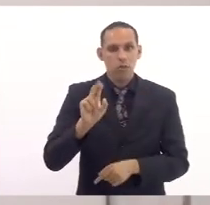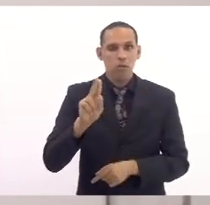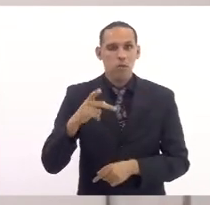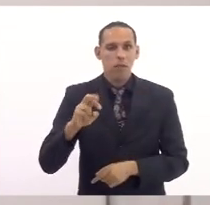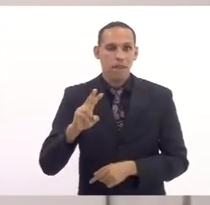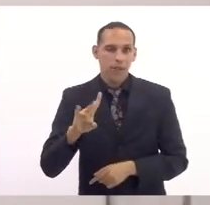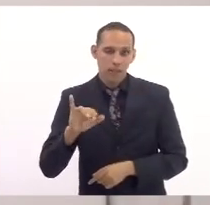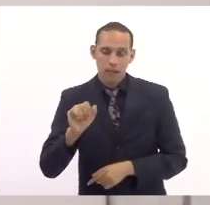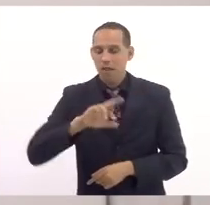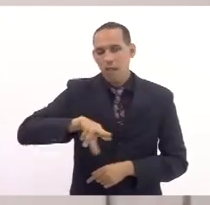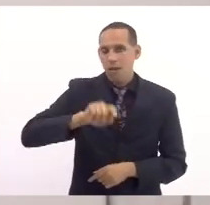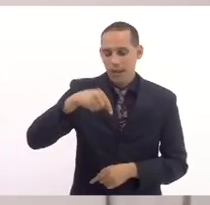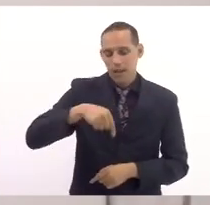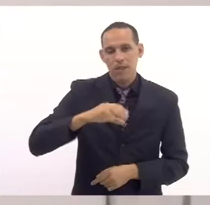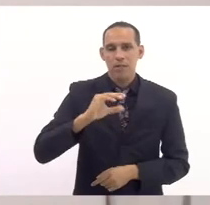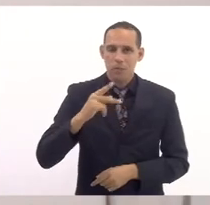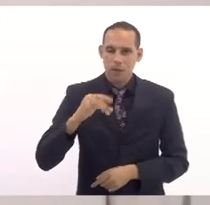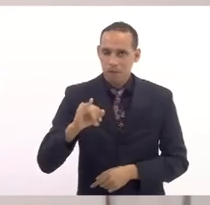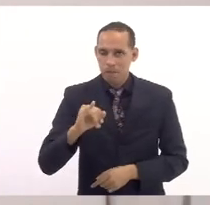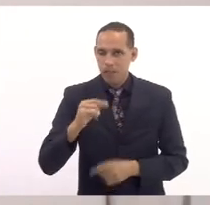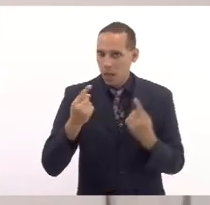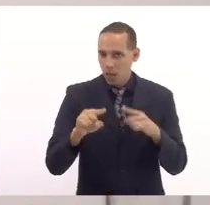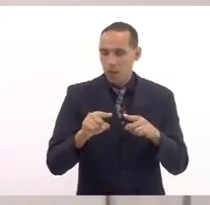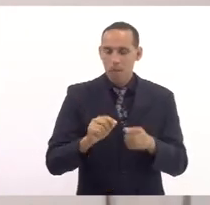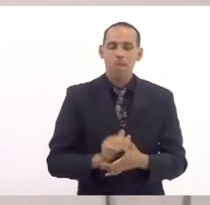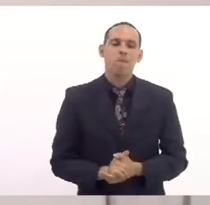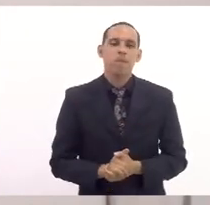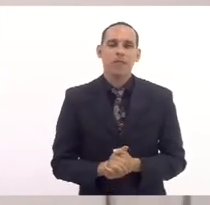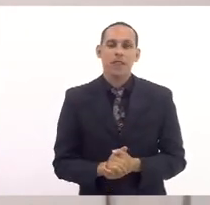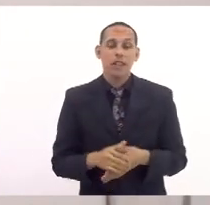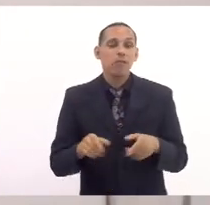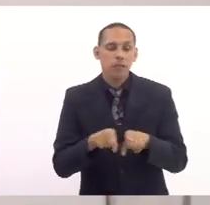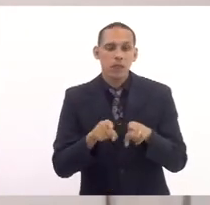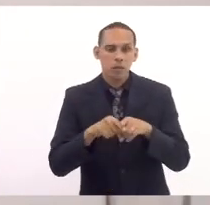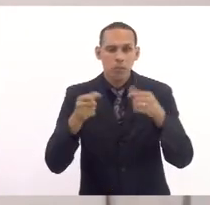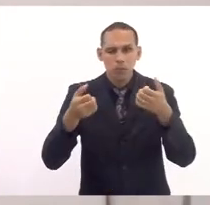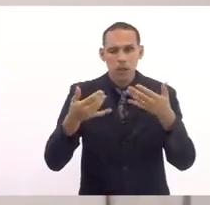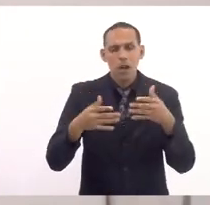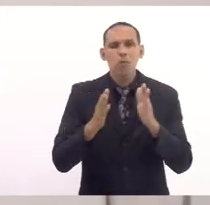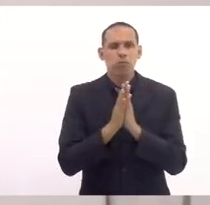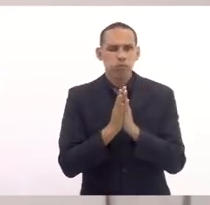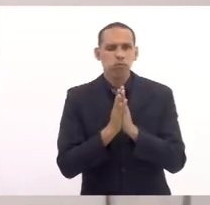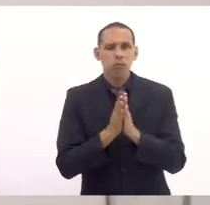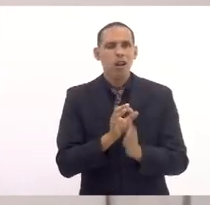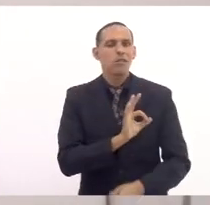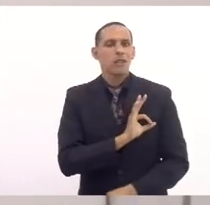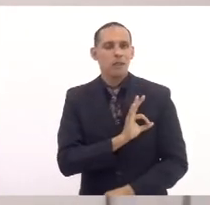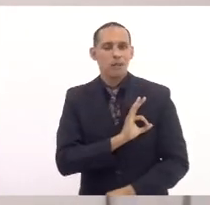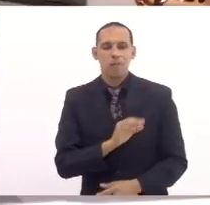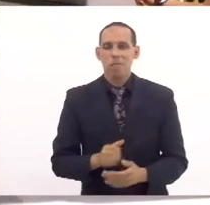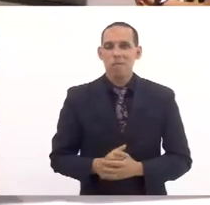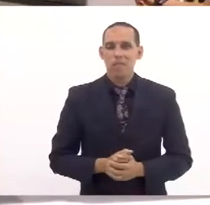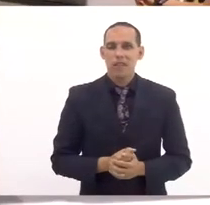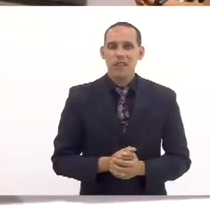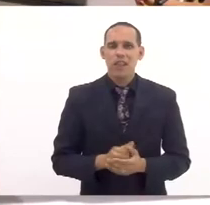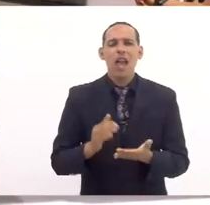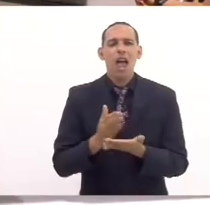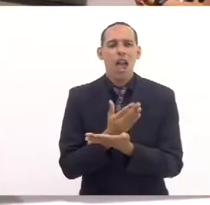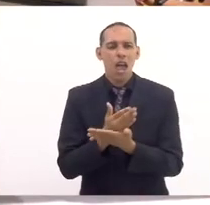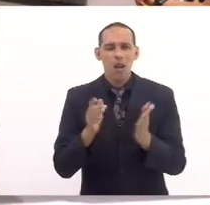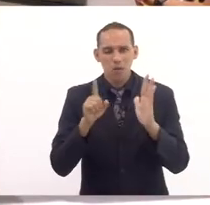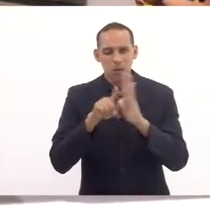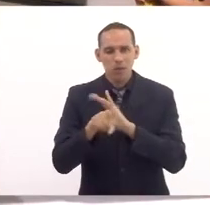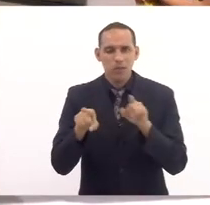CPI. Eu queria também ouvir, nesse tema, o doutor delegado aí, porque... Tem algumas perguntas também. Porque